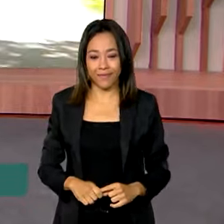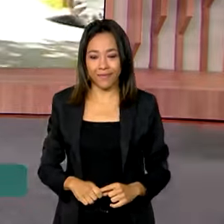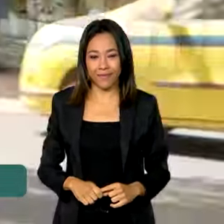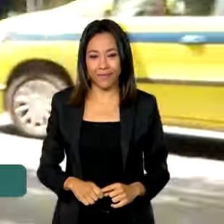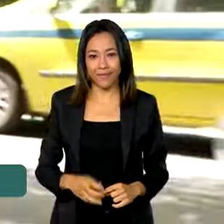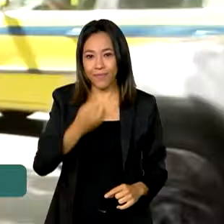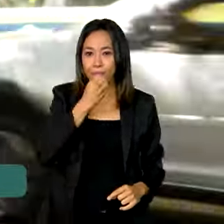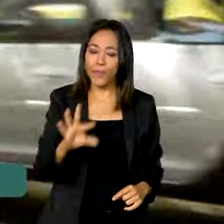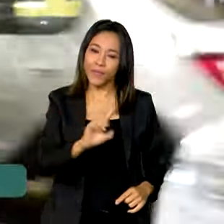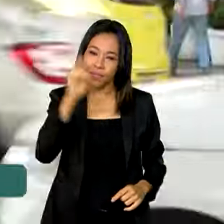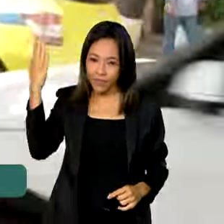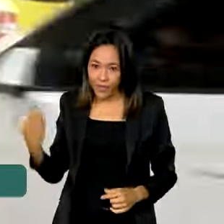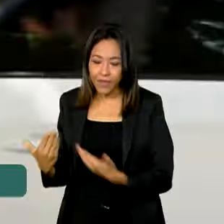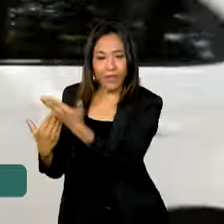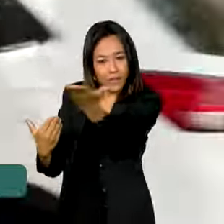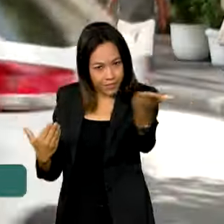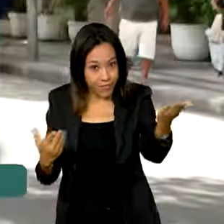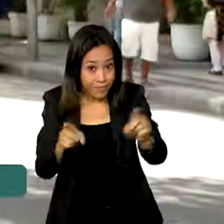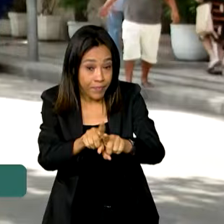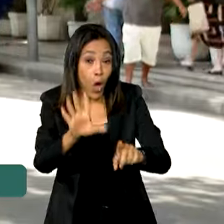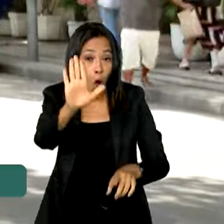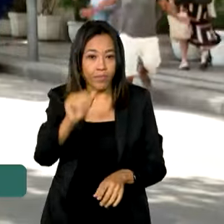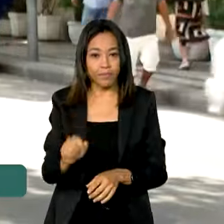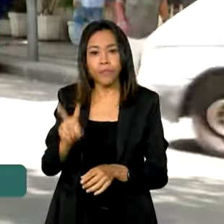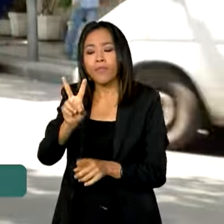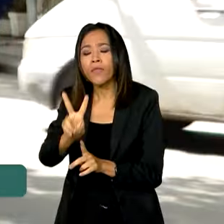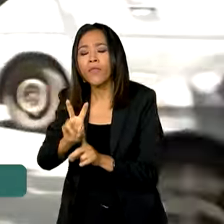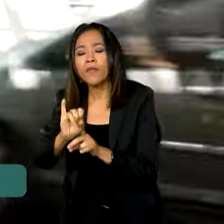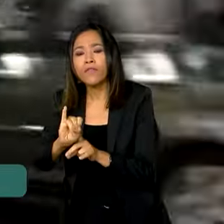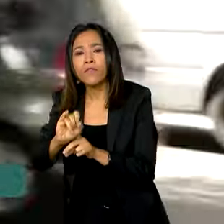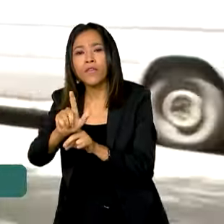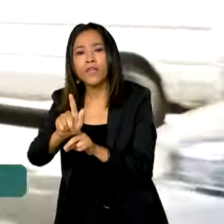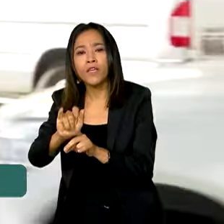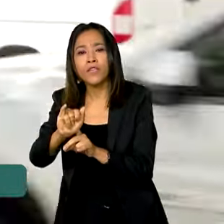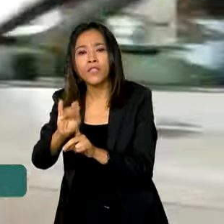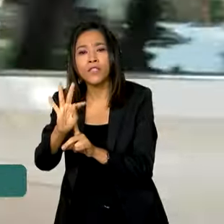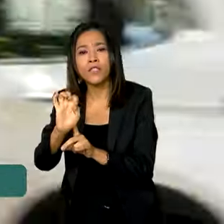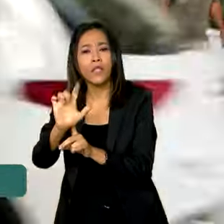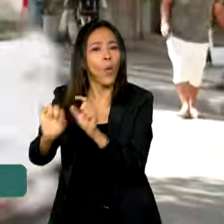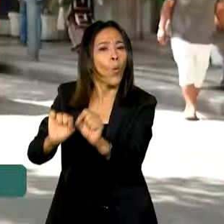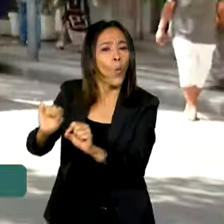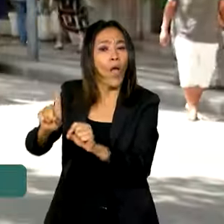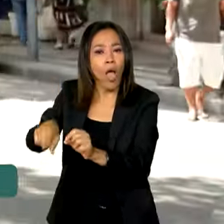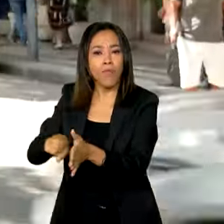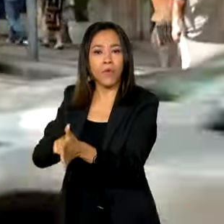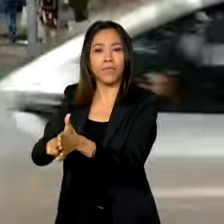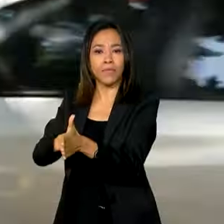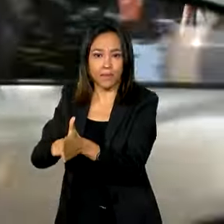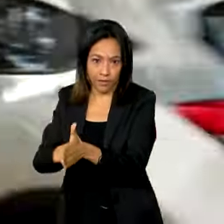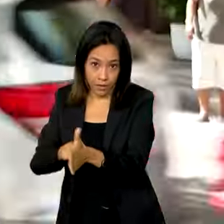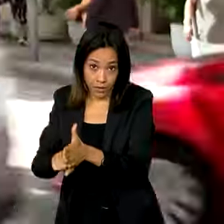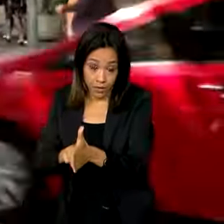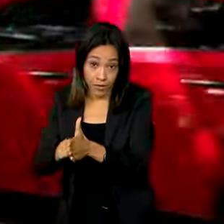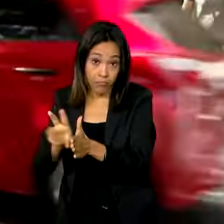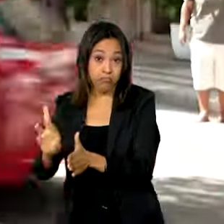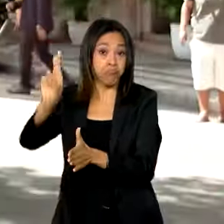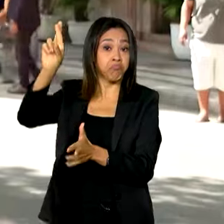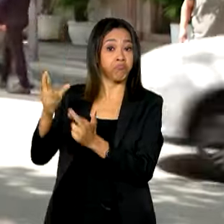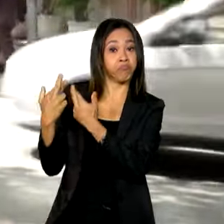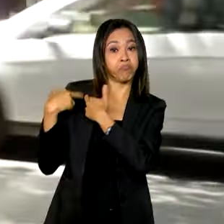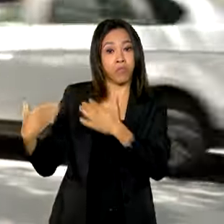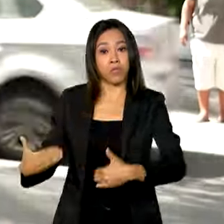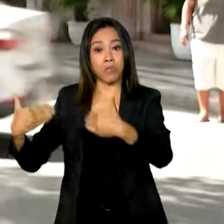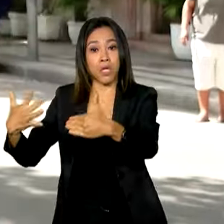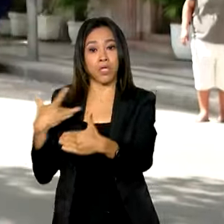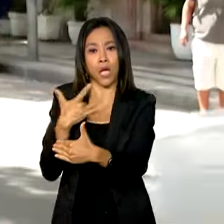Bom dia, Vanessa. Bom dia a todos. Olha, a Vigitel, pesquisa realizada pelo Ministério da Saúde, é a maior em todo o país na área